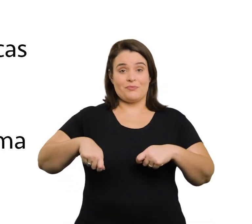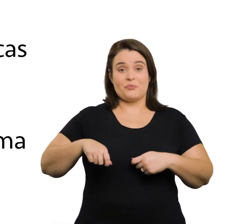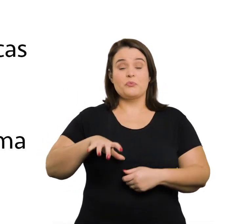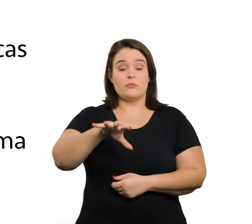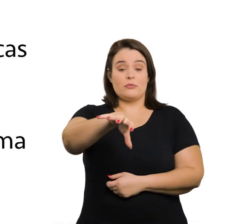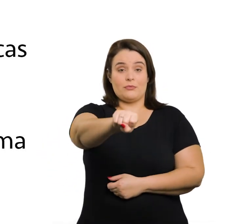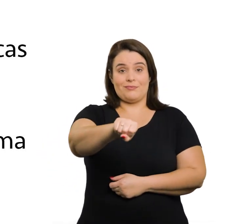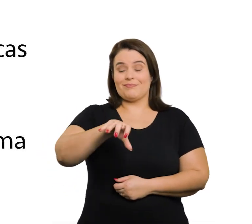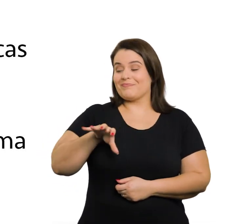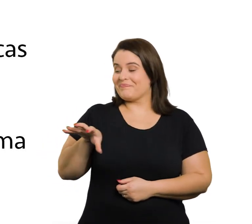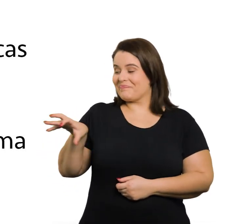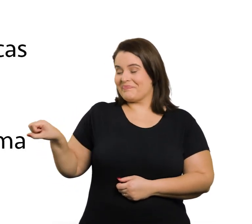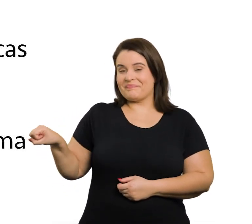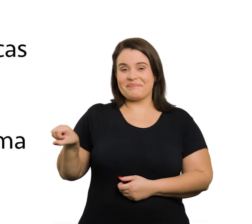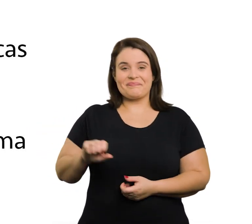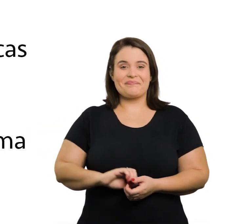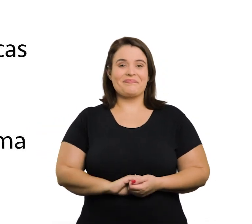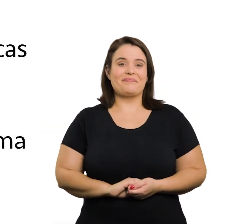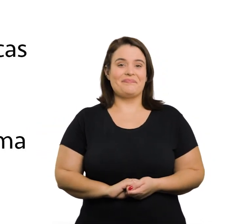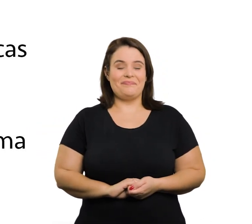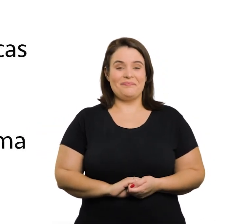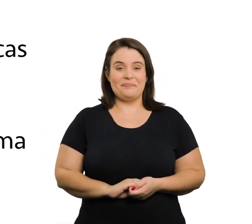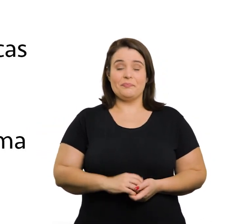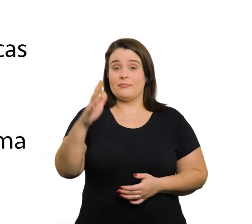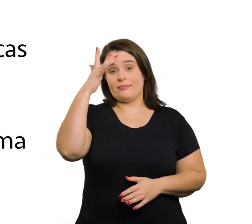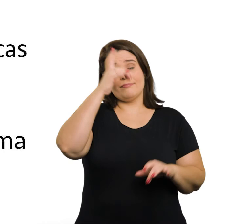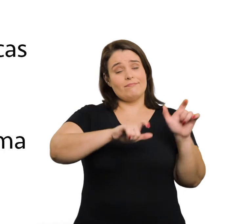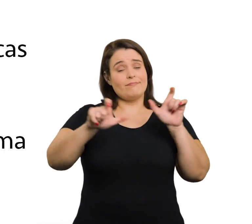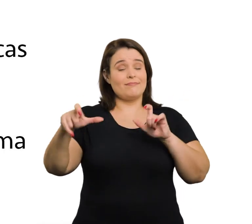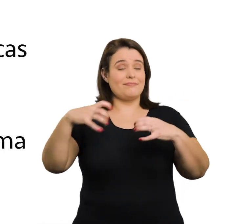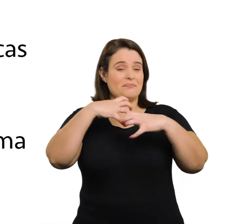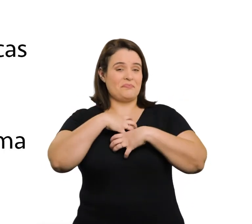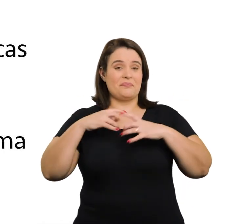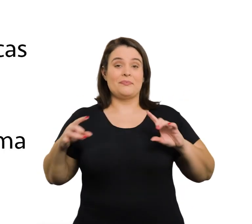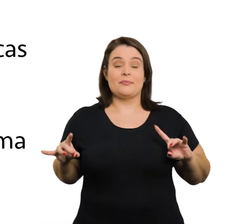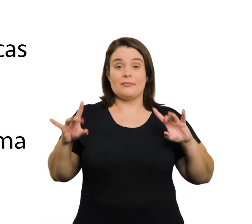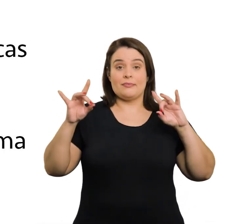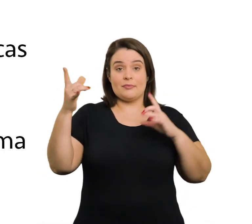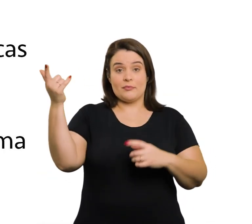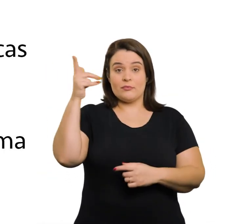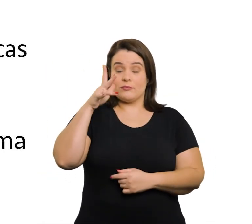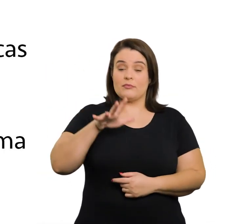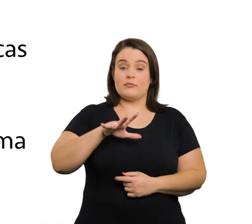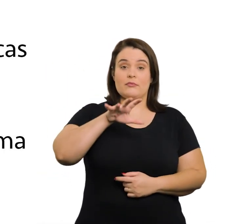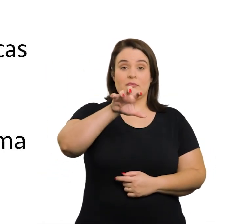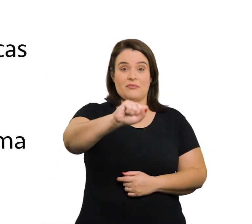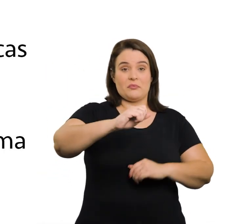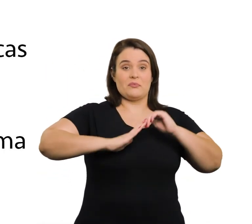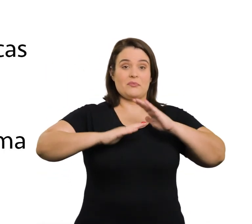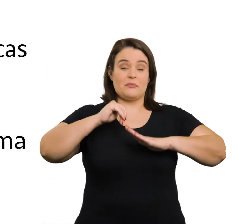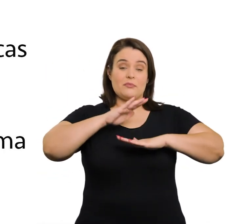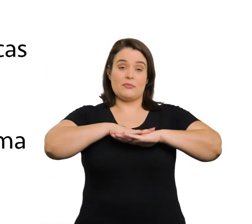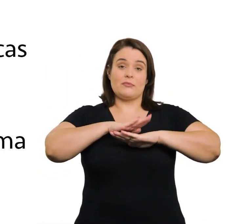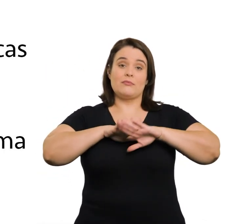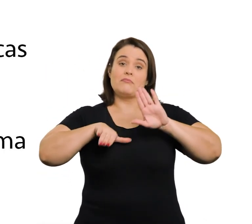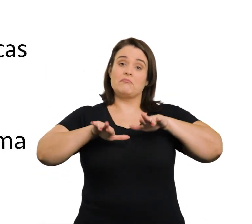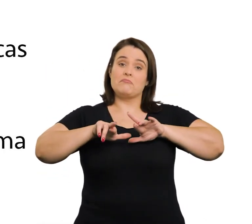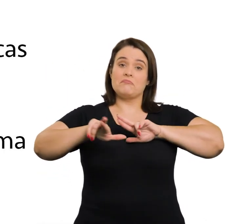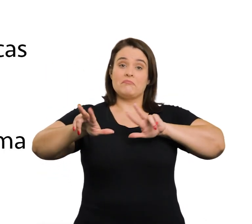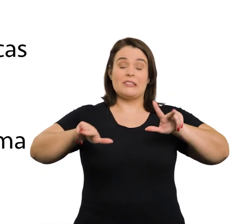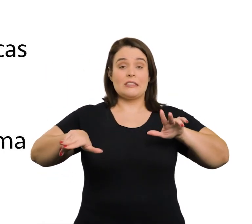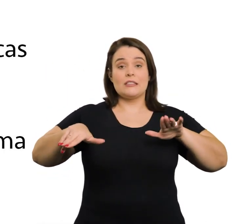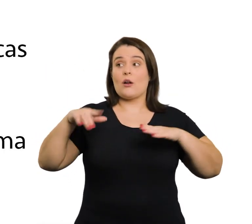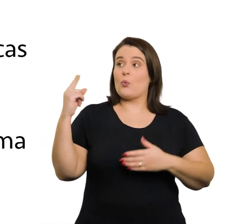Alcance manual, frontal e lateral. As pessoas possuem características específicas de